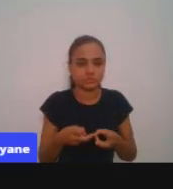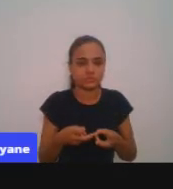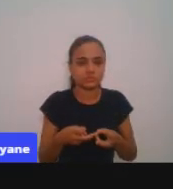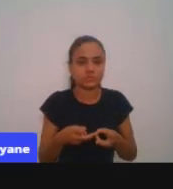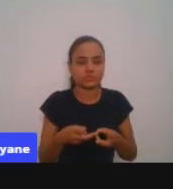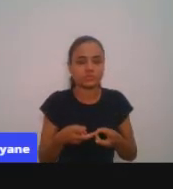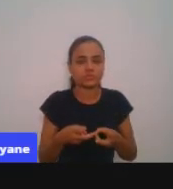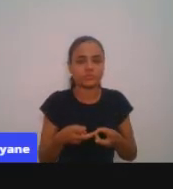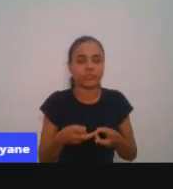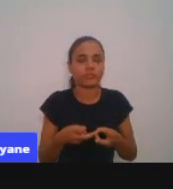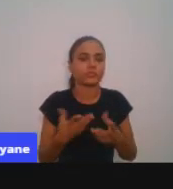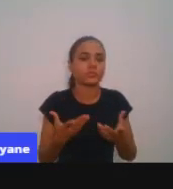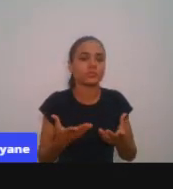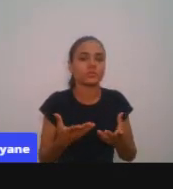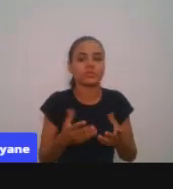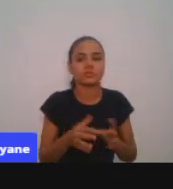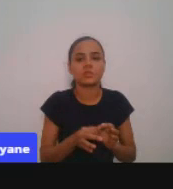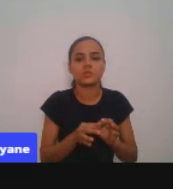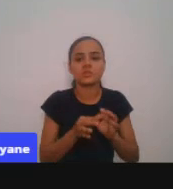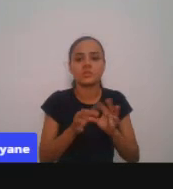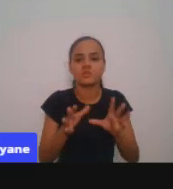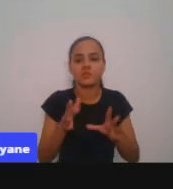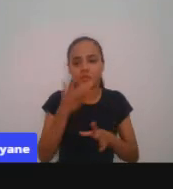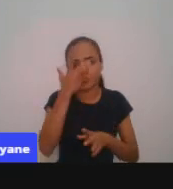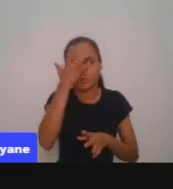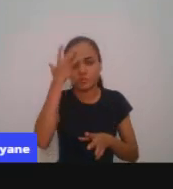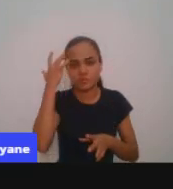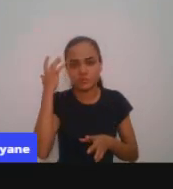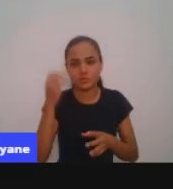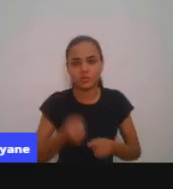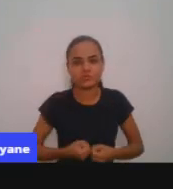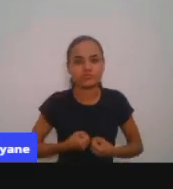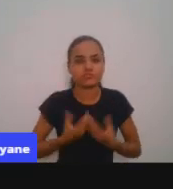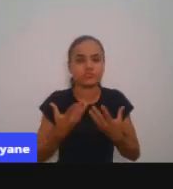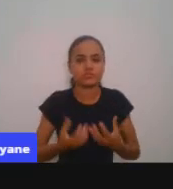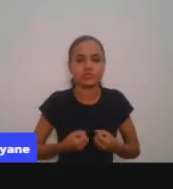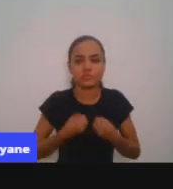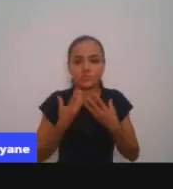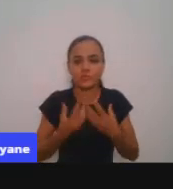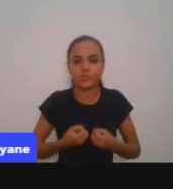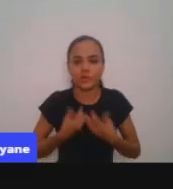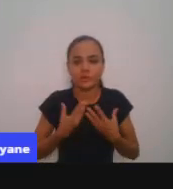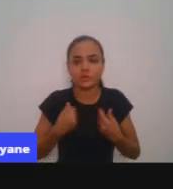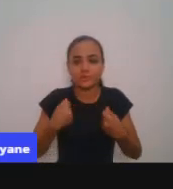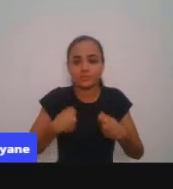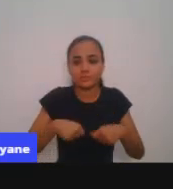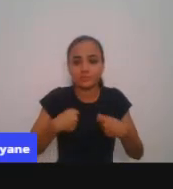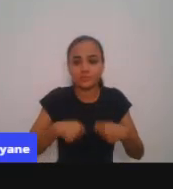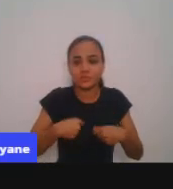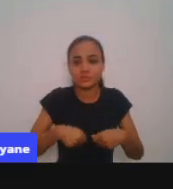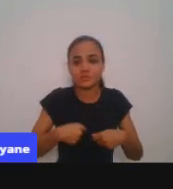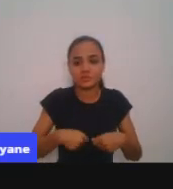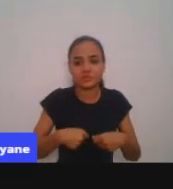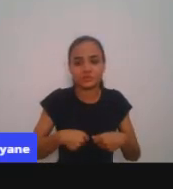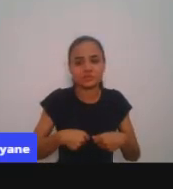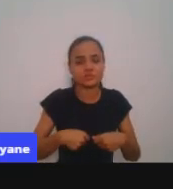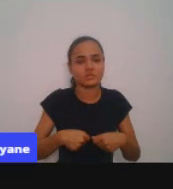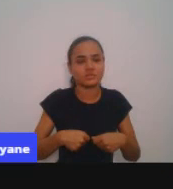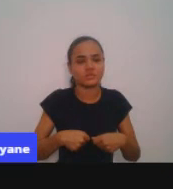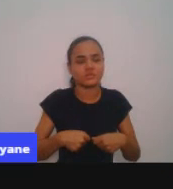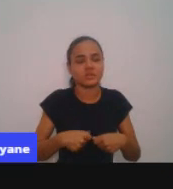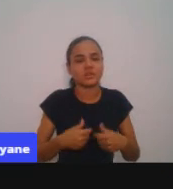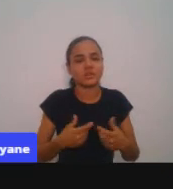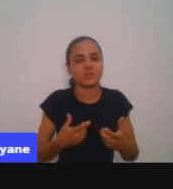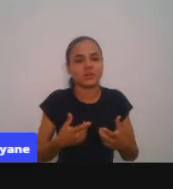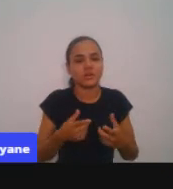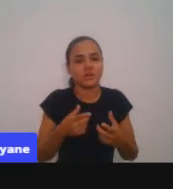se expressem. Então, a gente precisa, e a gente fala o tempo inteiro lá na instituição, a gente precisa olhar essa criança, a gente precisa permitir que ela fale, mas mais que